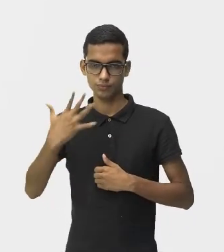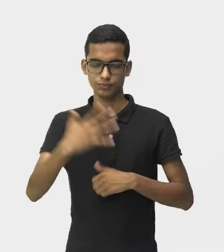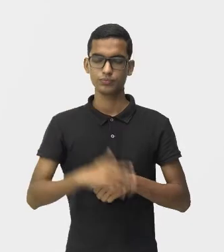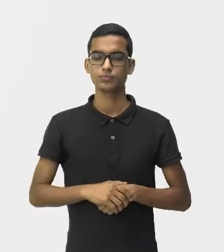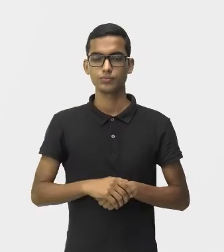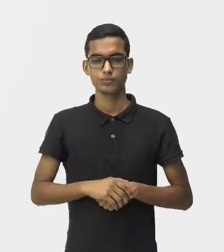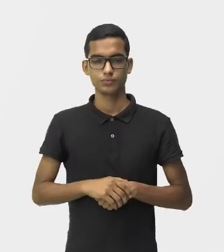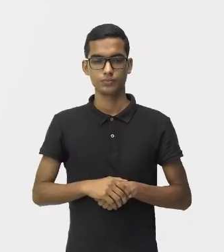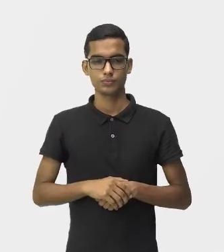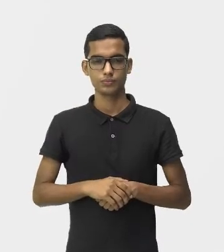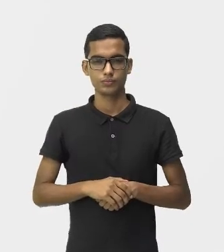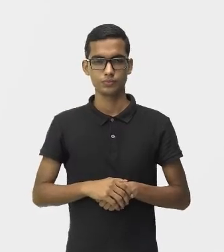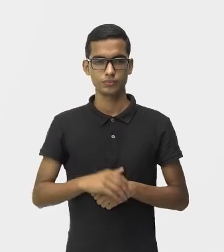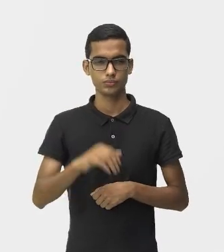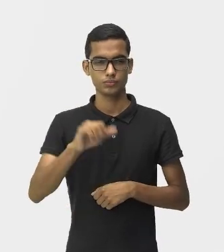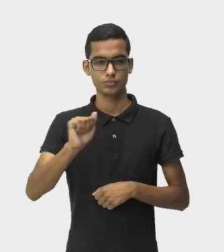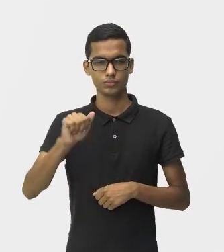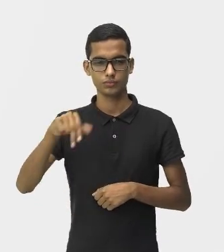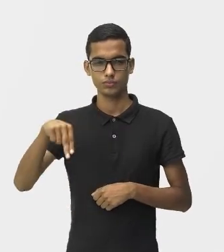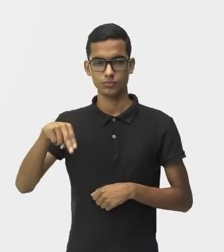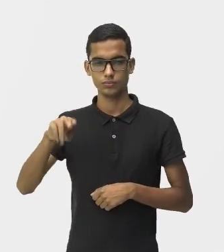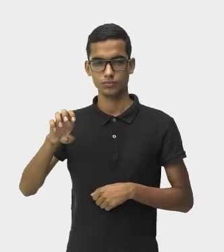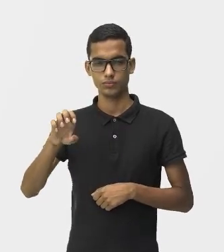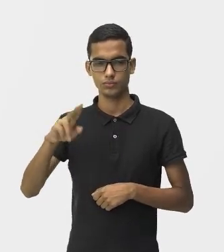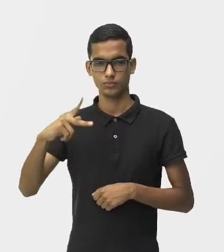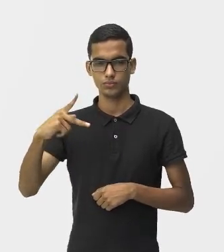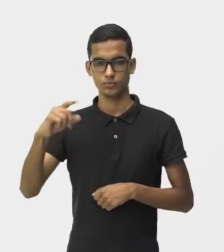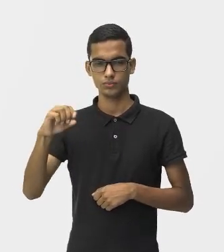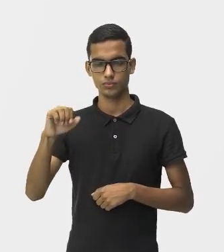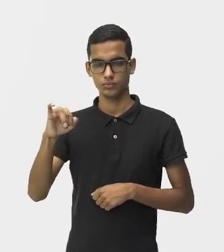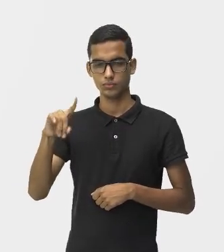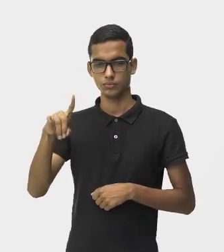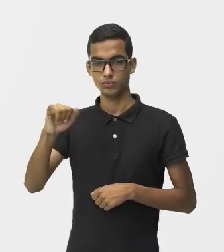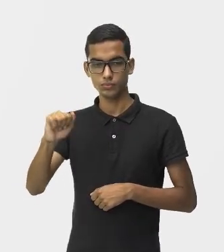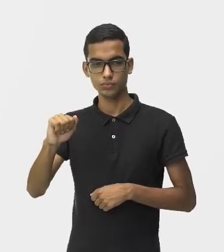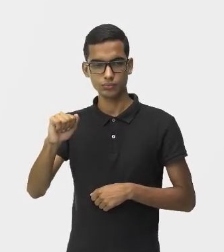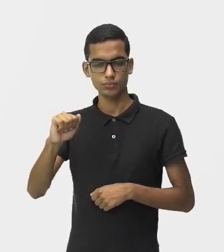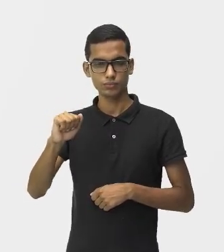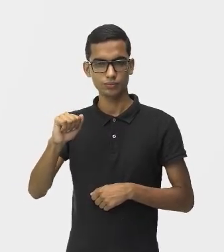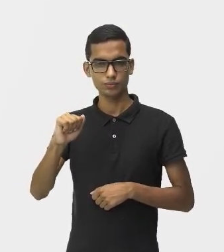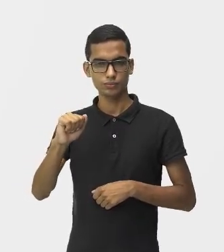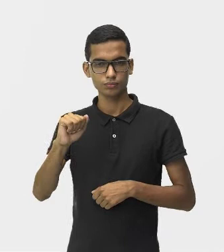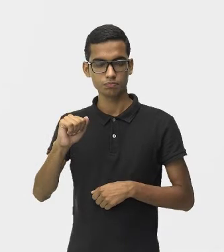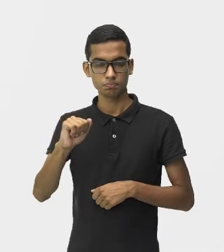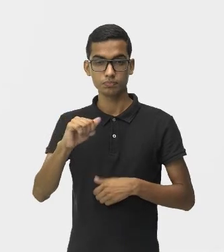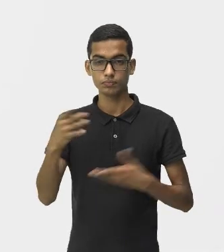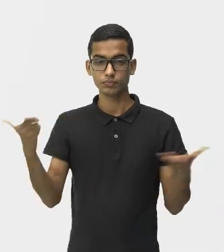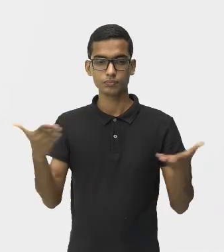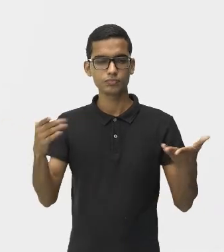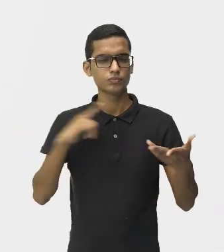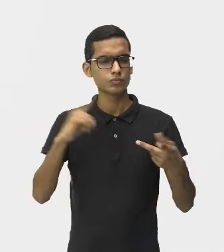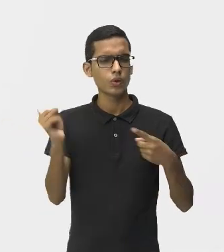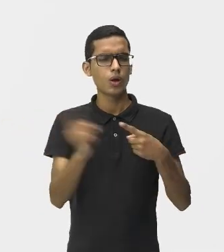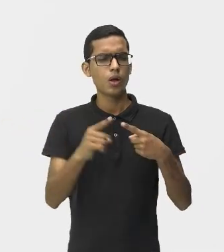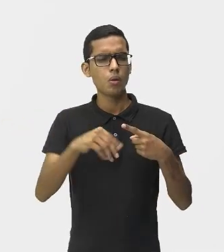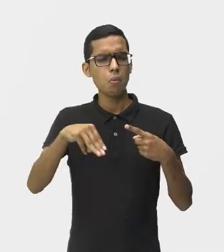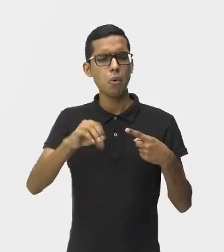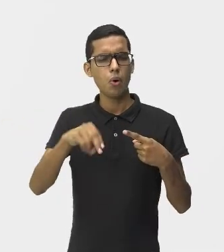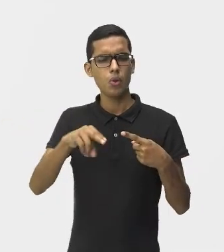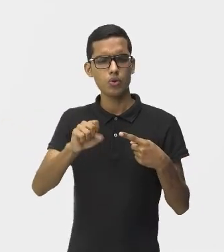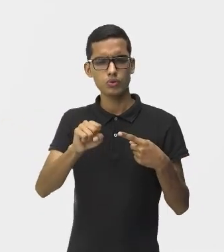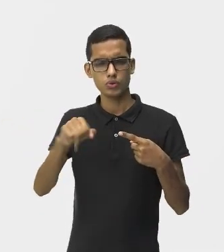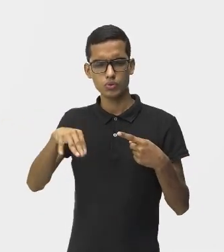a gente observa dois exemplos. O de monossomia, mono vem falar pra gente aqui da